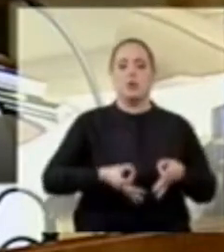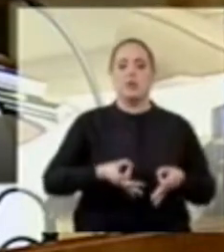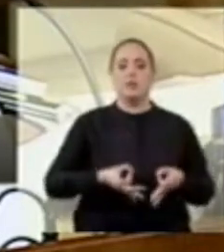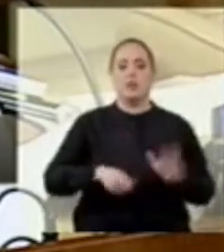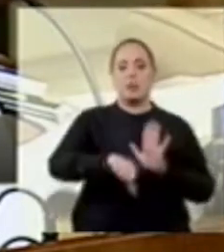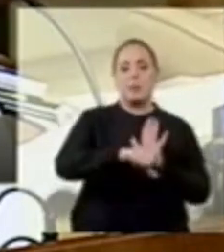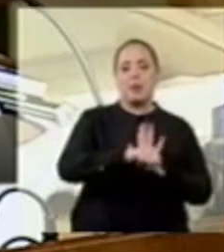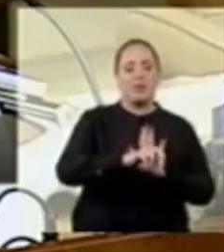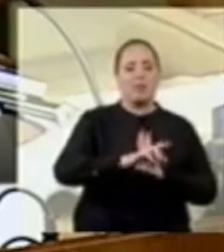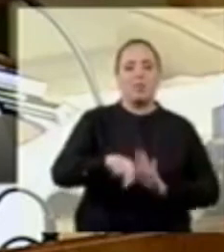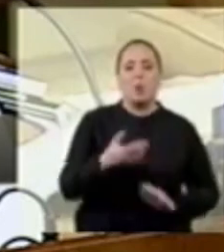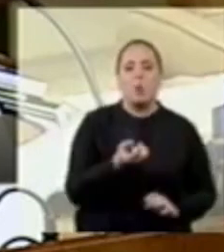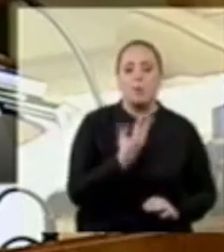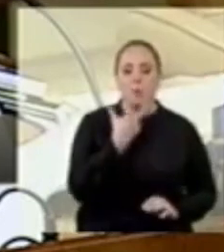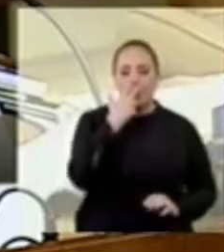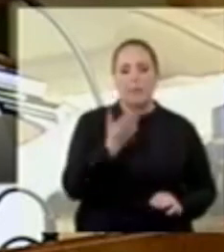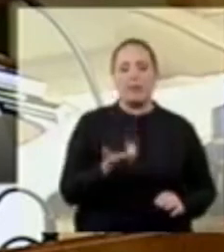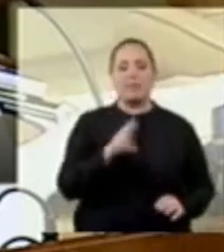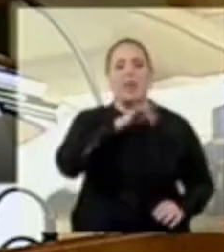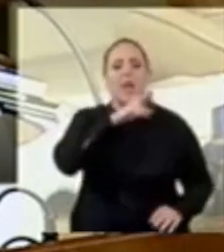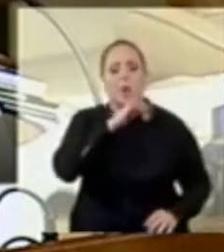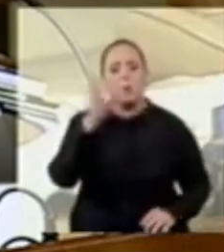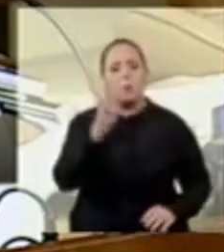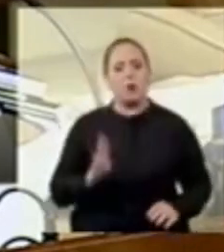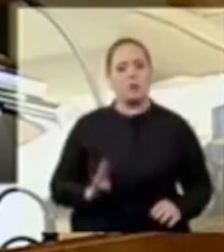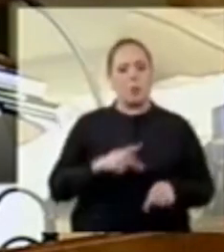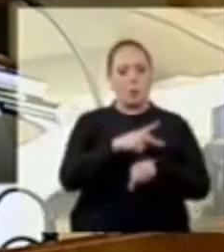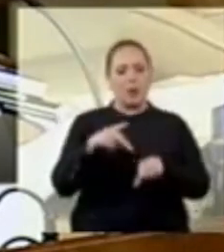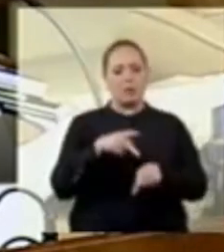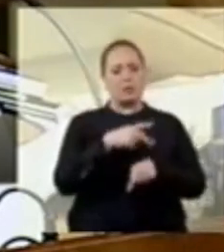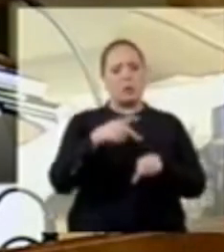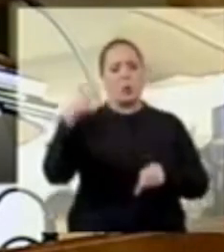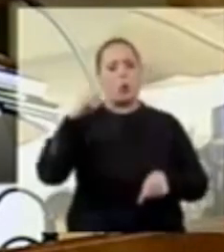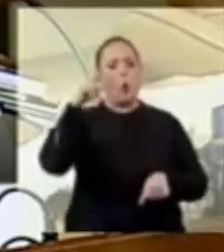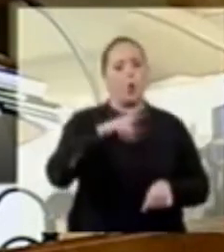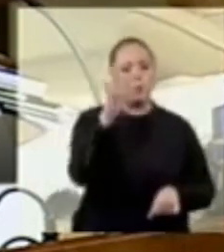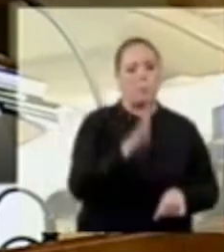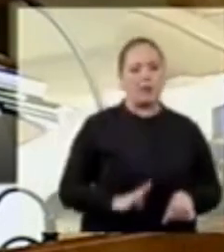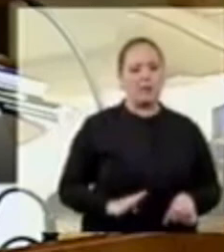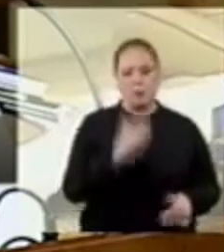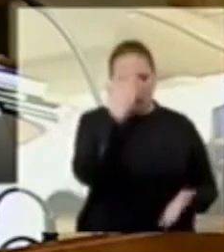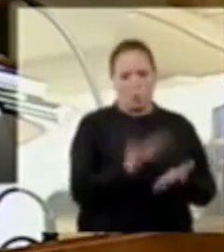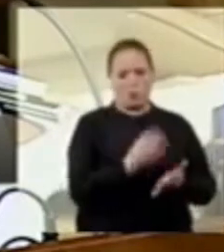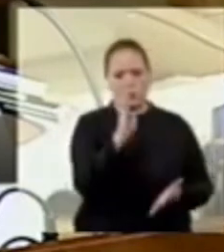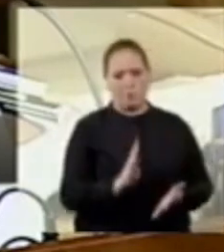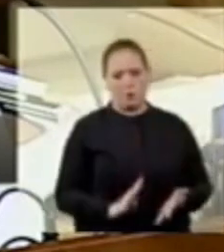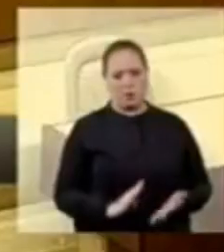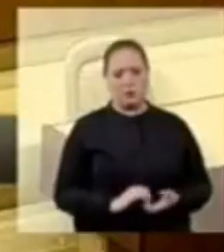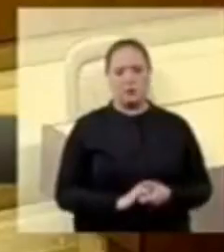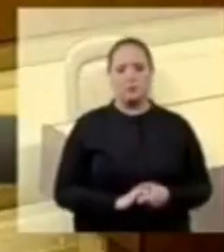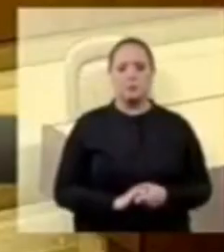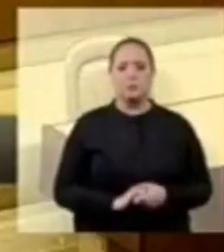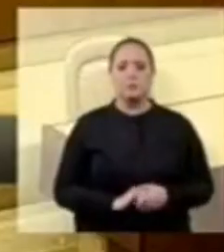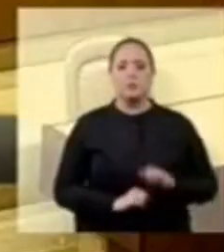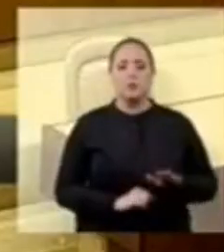funciona desmoraliza o brasil perante a comunidade internacional também o ministro nos governos não eu comungo